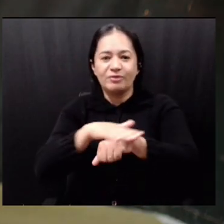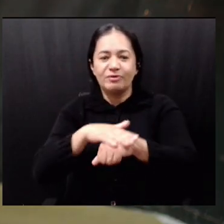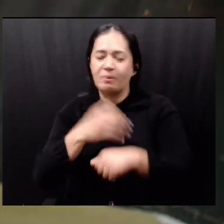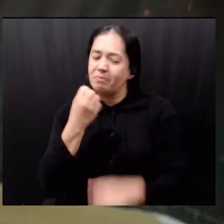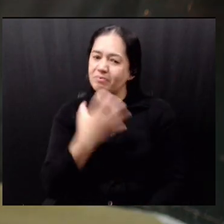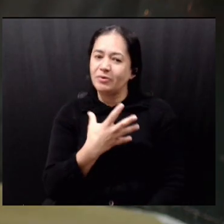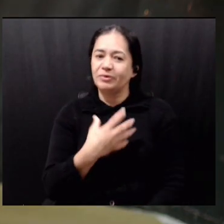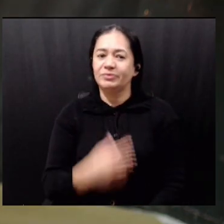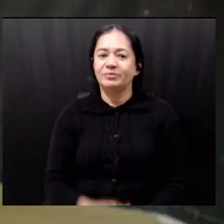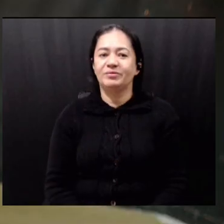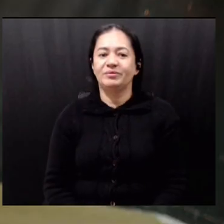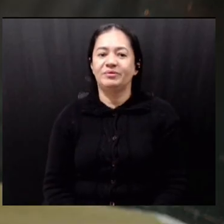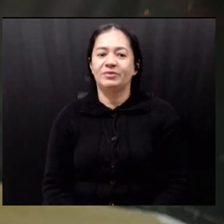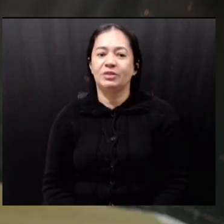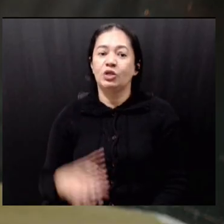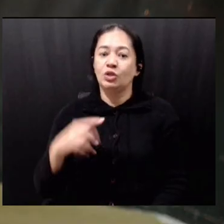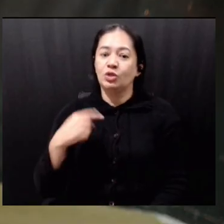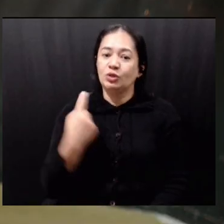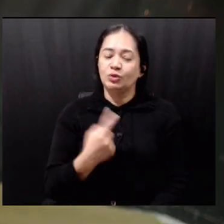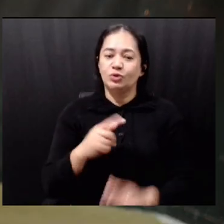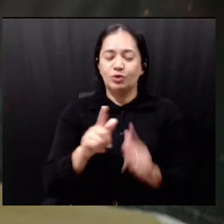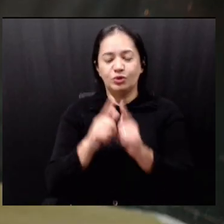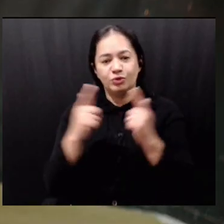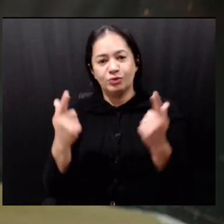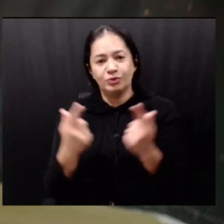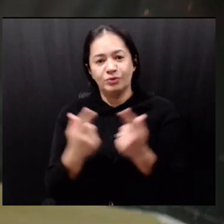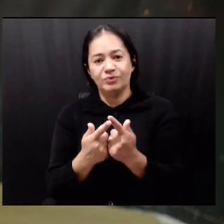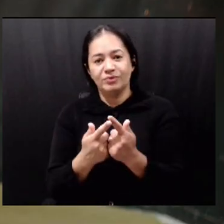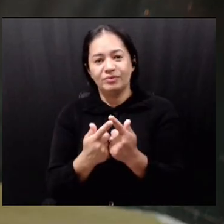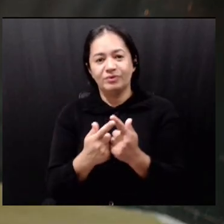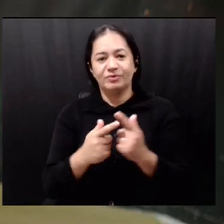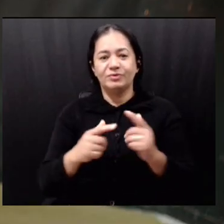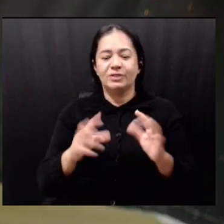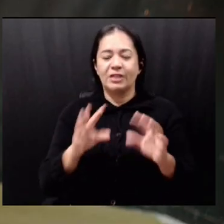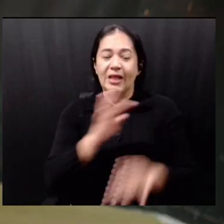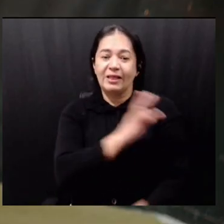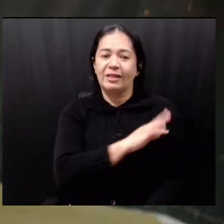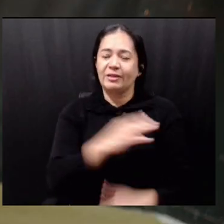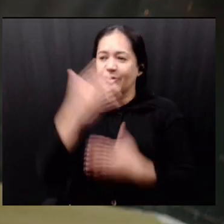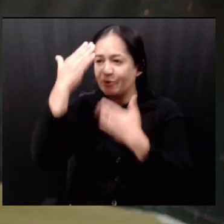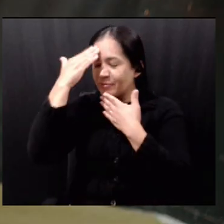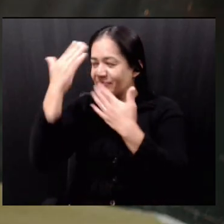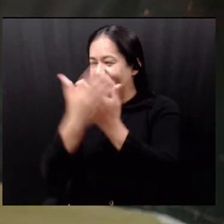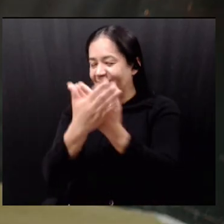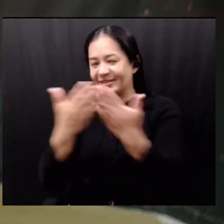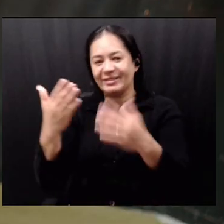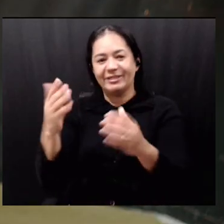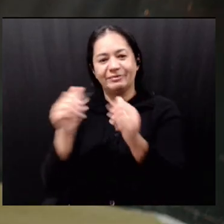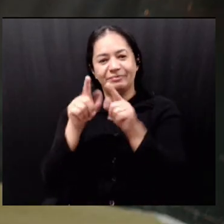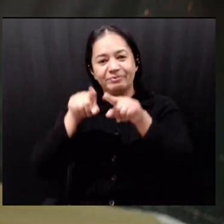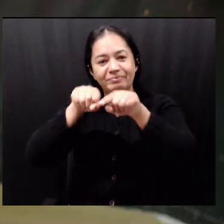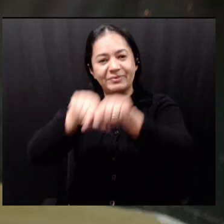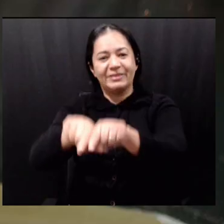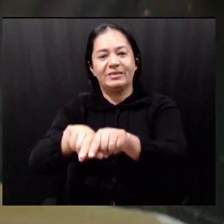nossa equipe do Grupo Mais, a equipe da técnica, todo mundo, obrigada, viu? Obrigada pela parceria, somos parceiros, ninguém faz nada